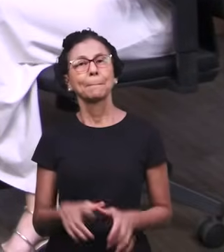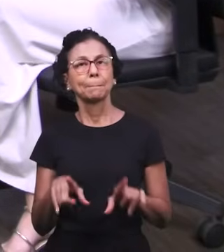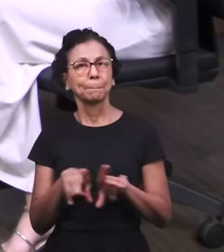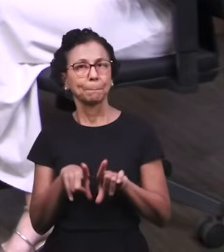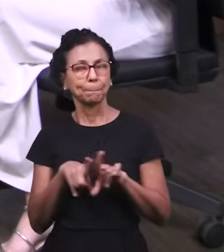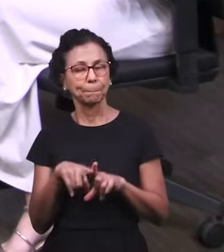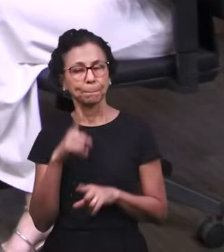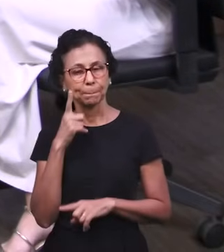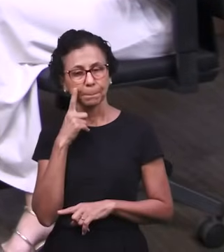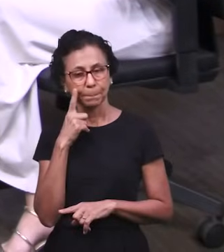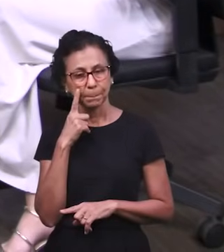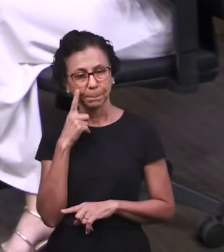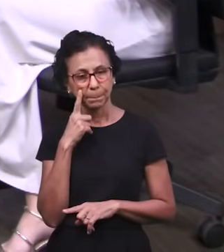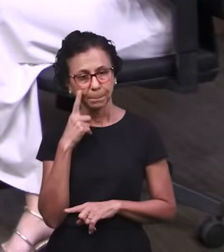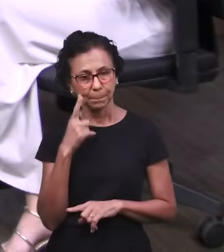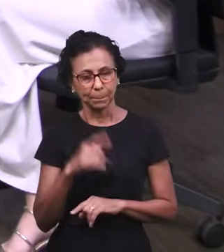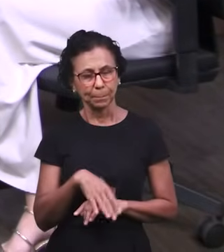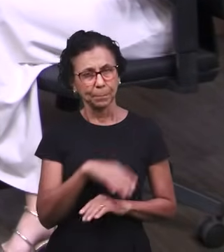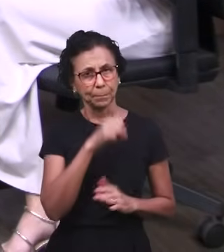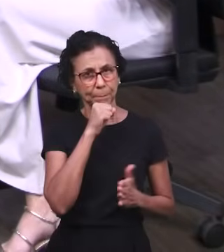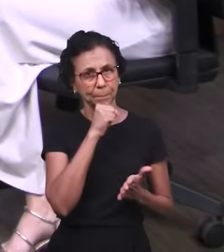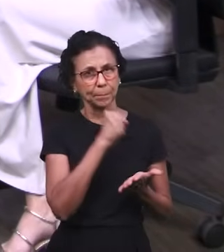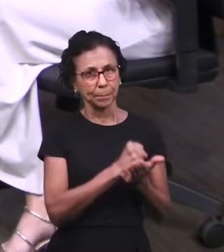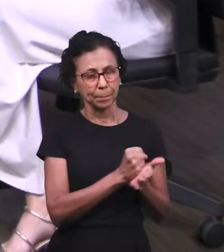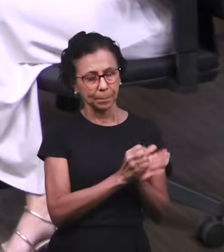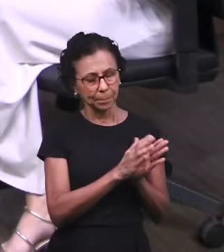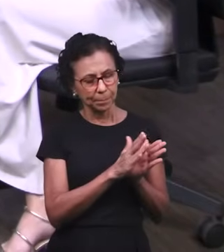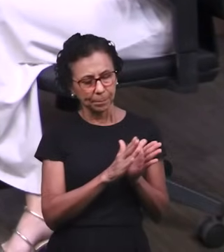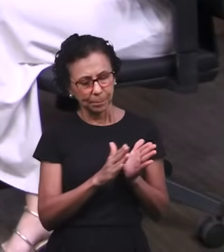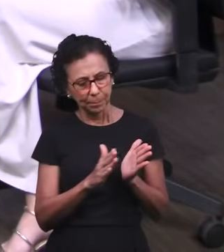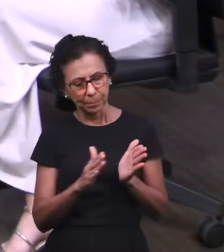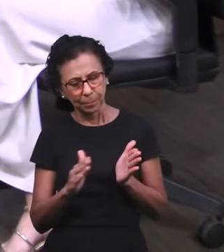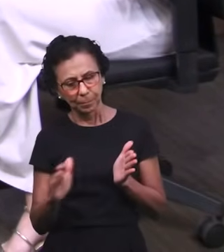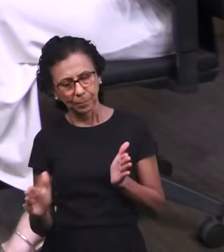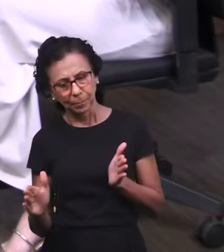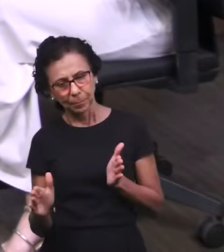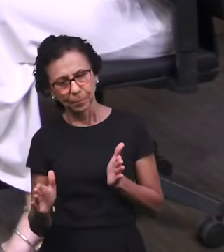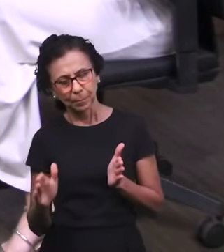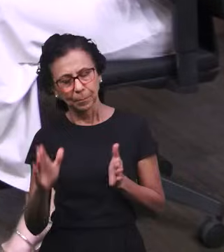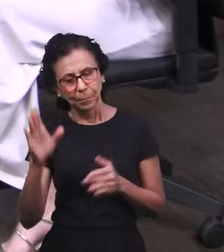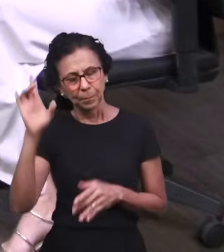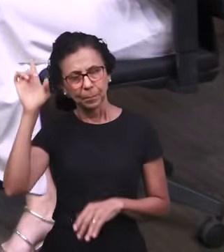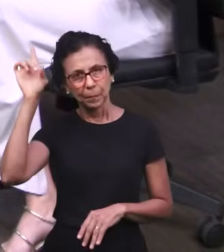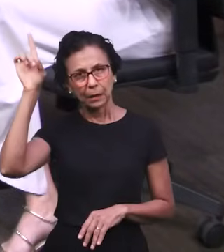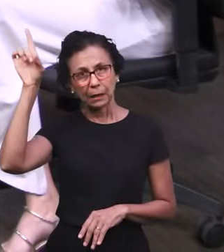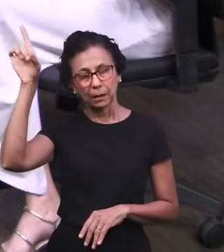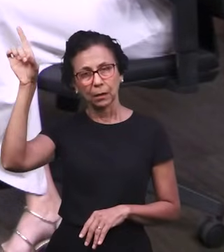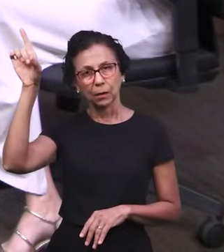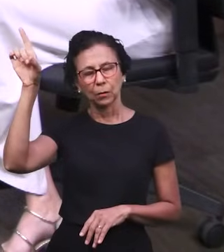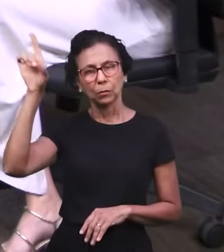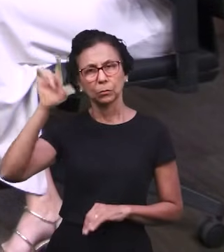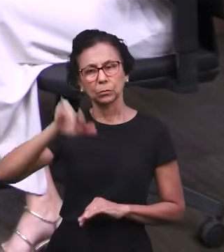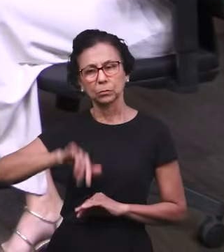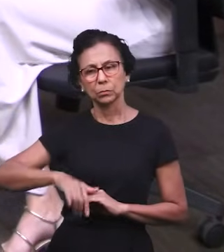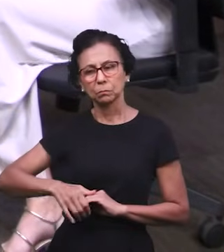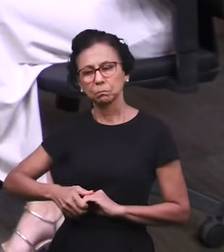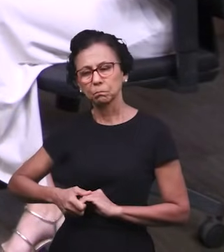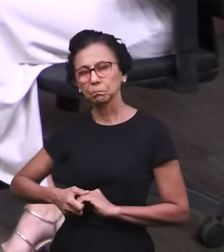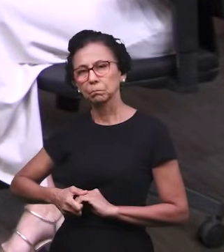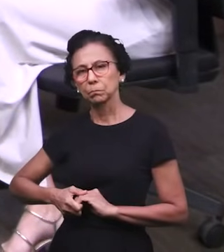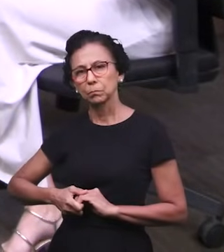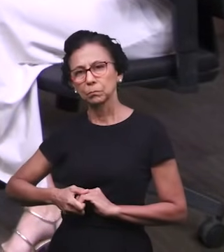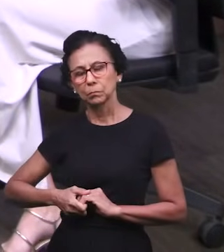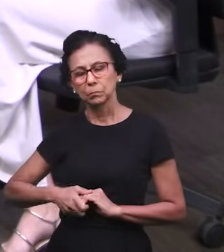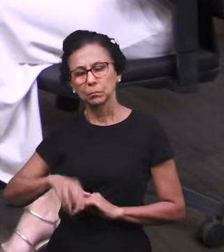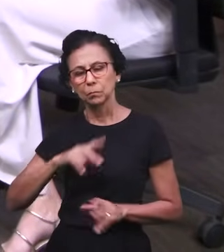levou o povo, conduziu o povo no sentido da vinda de Jesus, do seu nascimento, né,